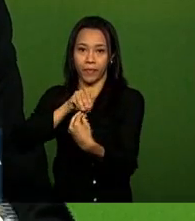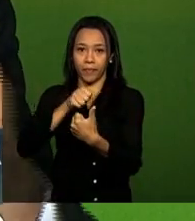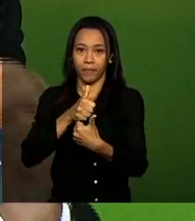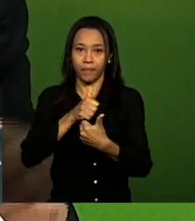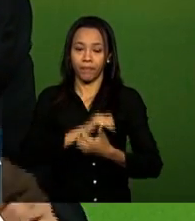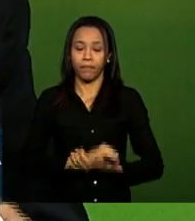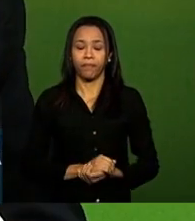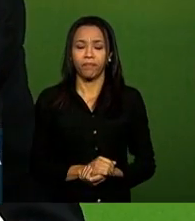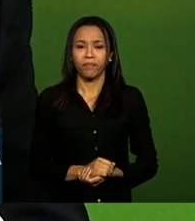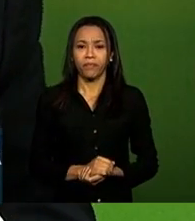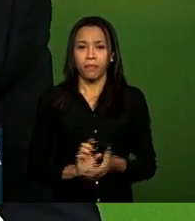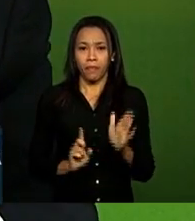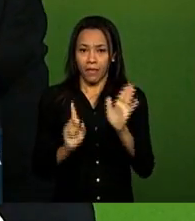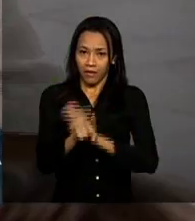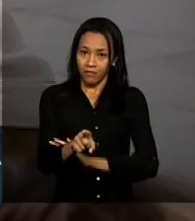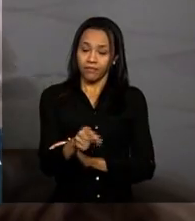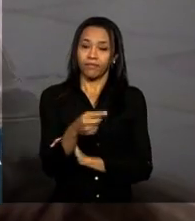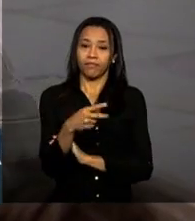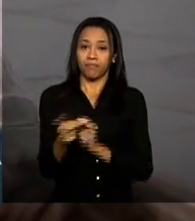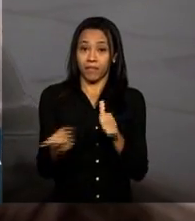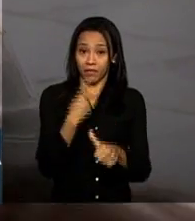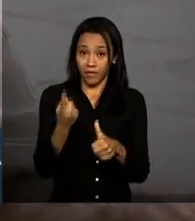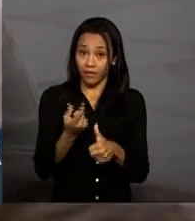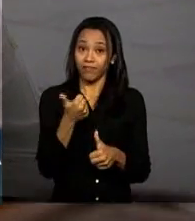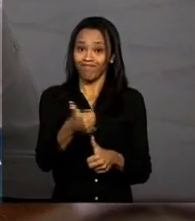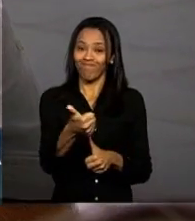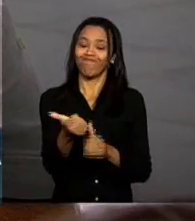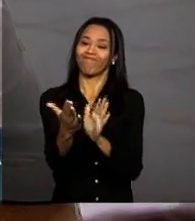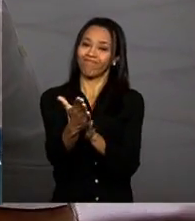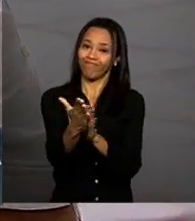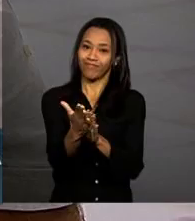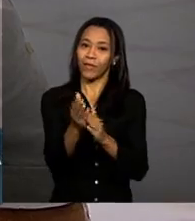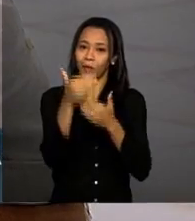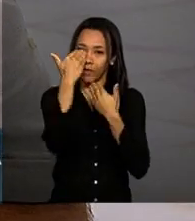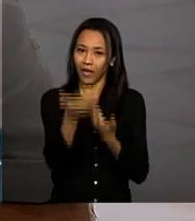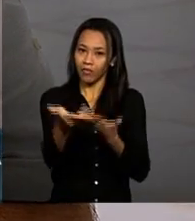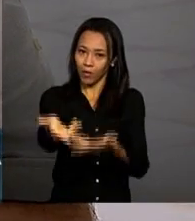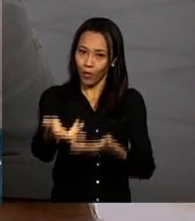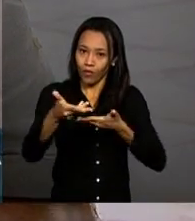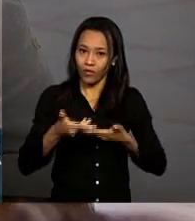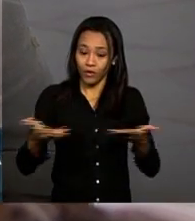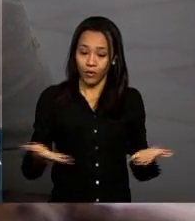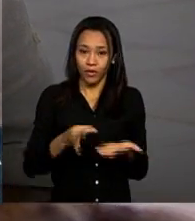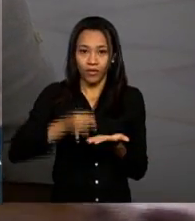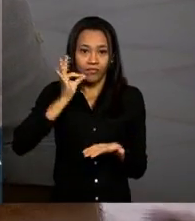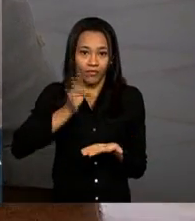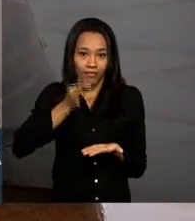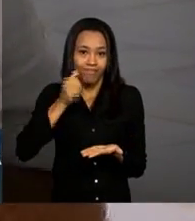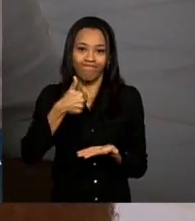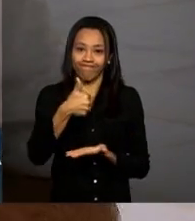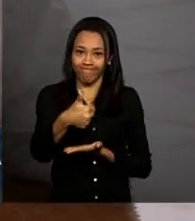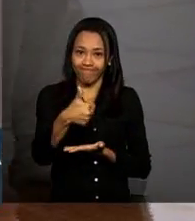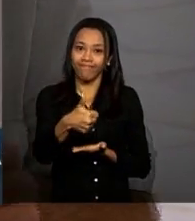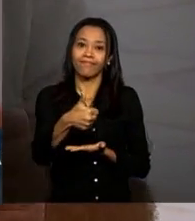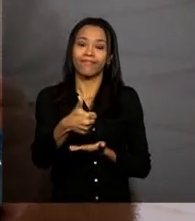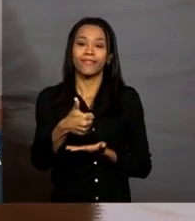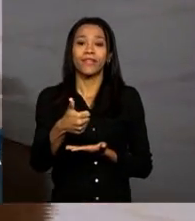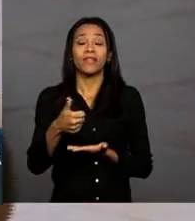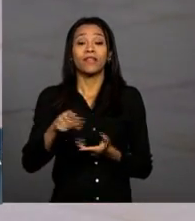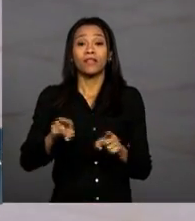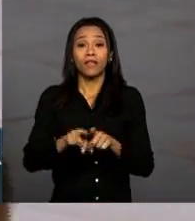e primeiro parabenizar a iniciativa Agradecer o convite acho que vai nesse espírito de estimular a